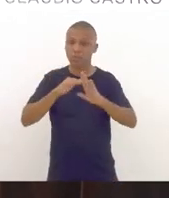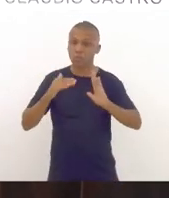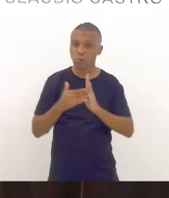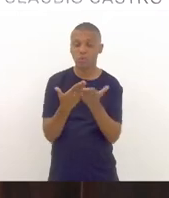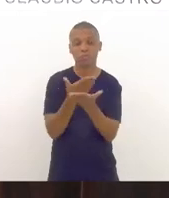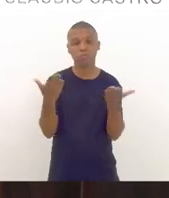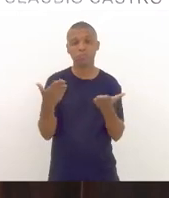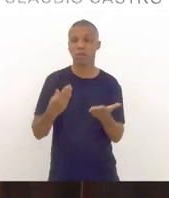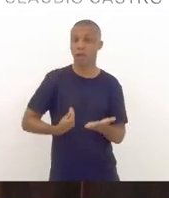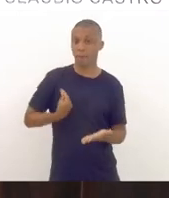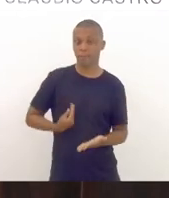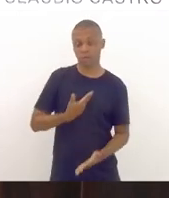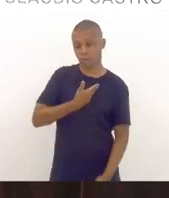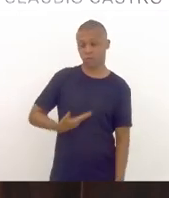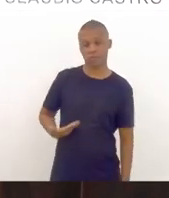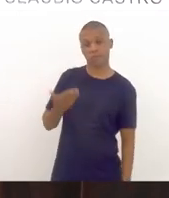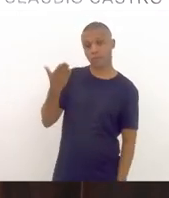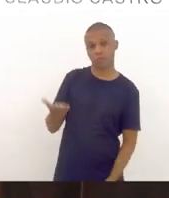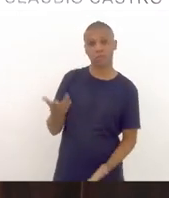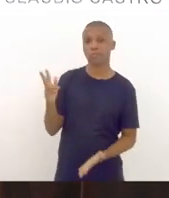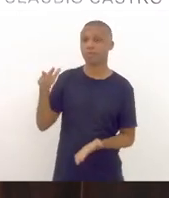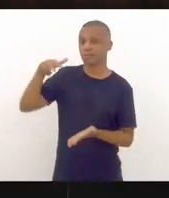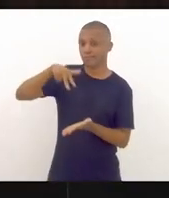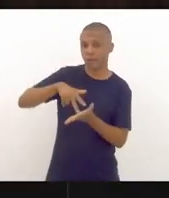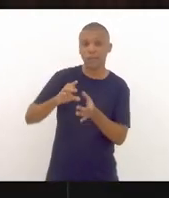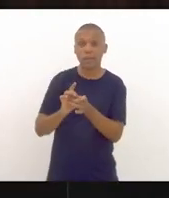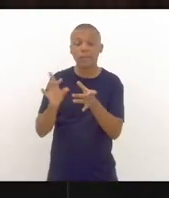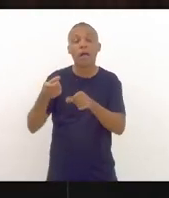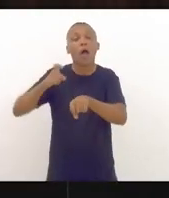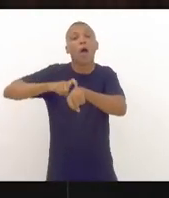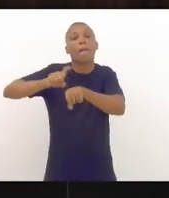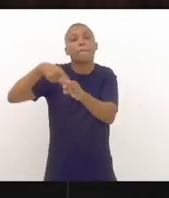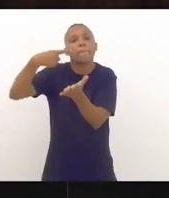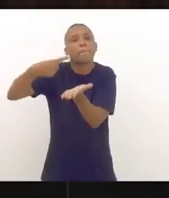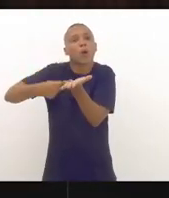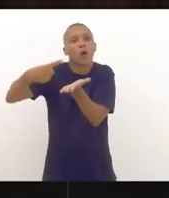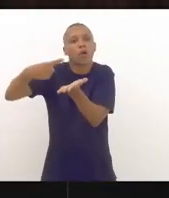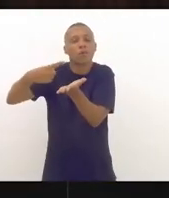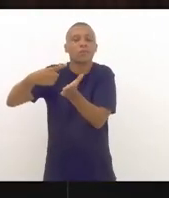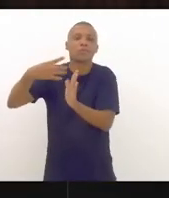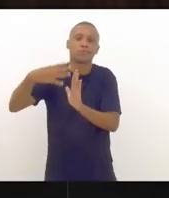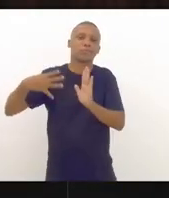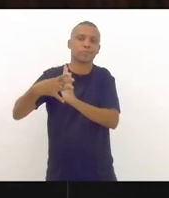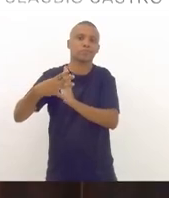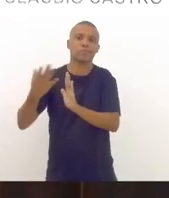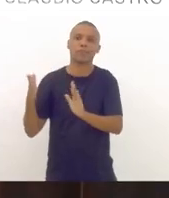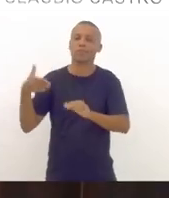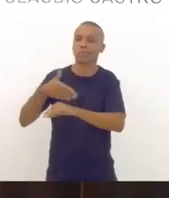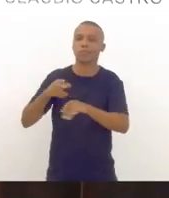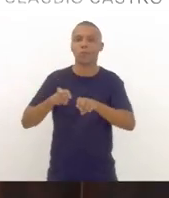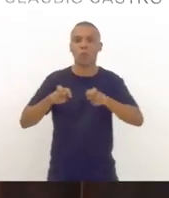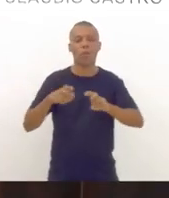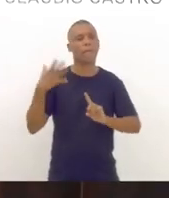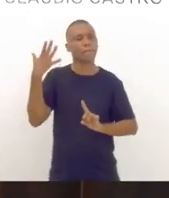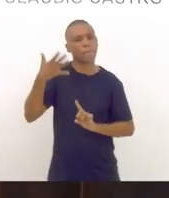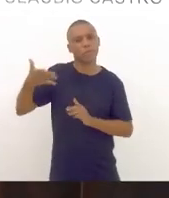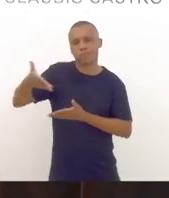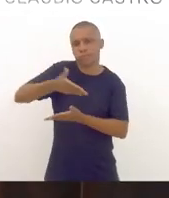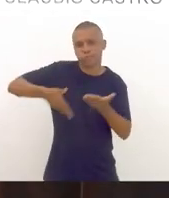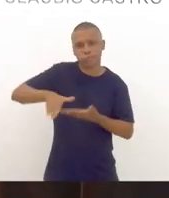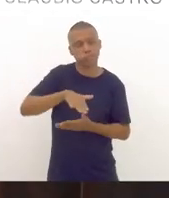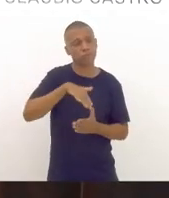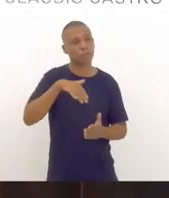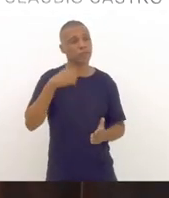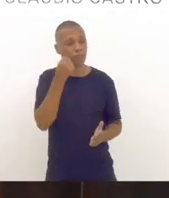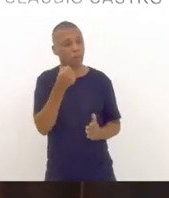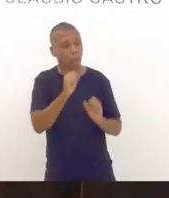senhor, governador, por ter liberado um espaço na agenda do senhor para estar participando aqui. E, senador, o senhor pode acreditar